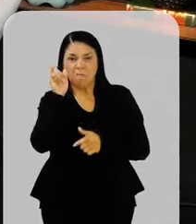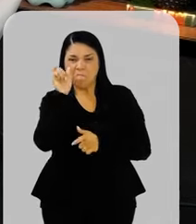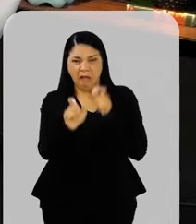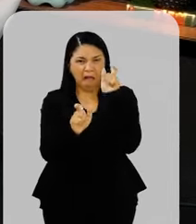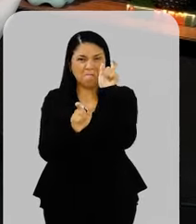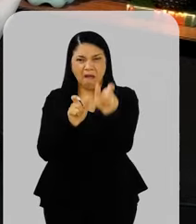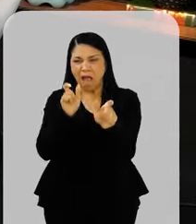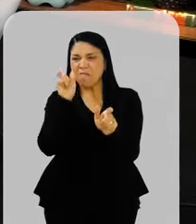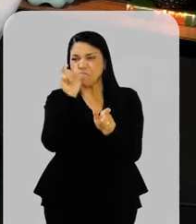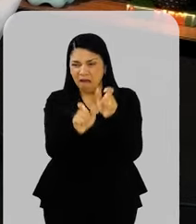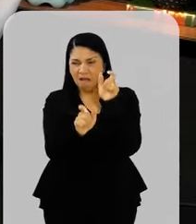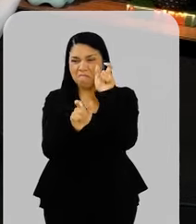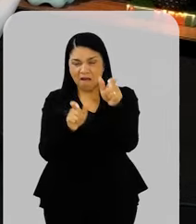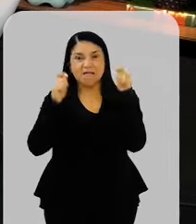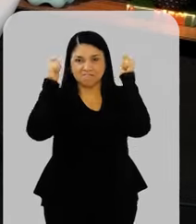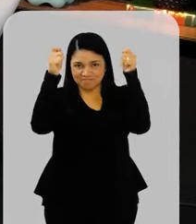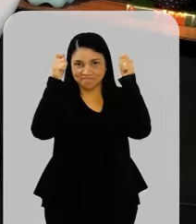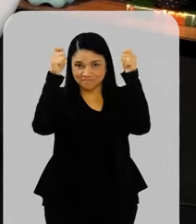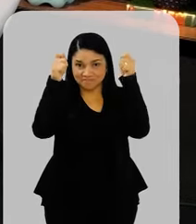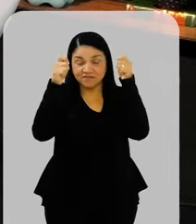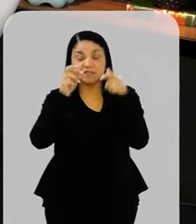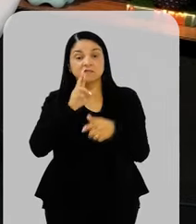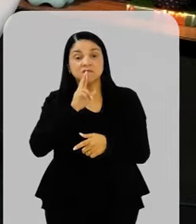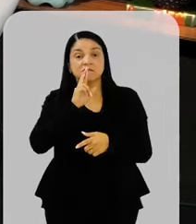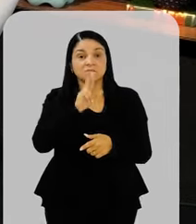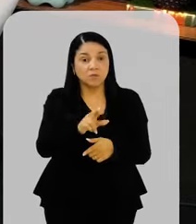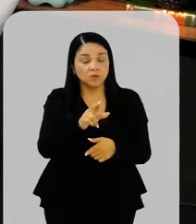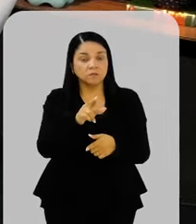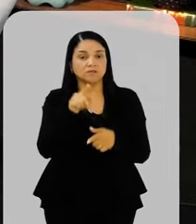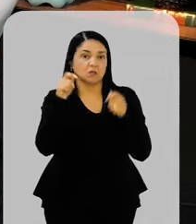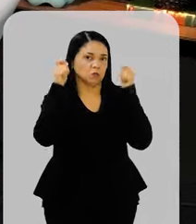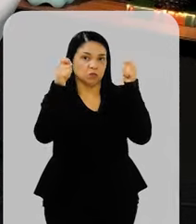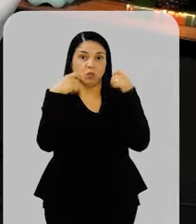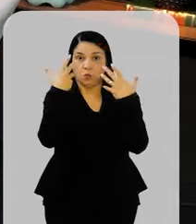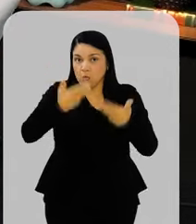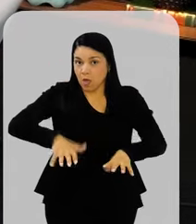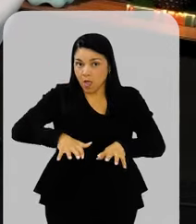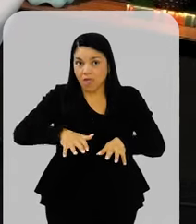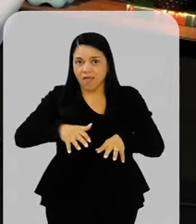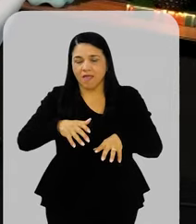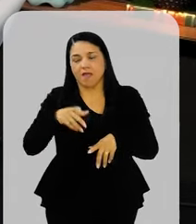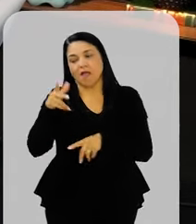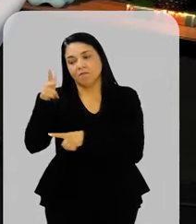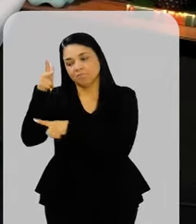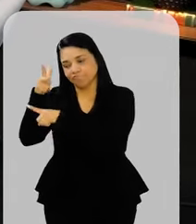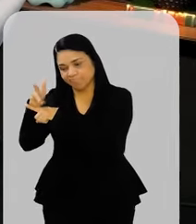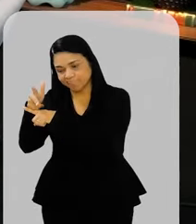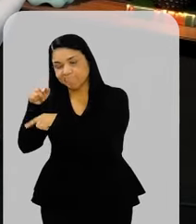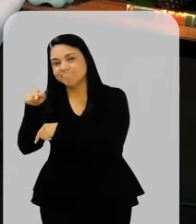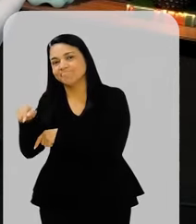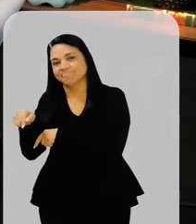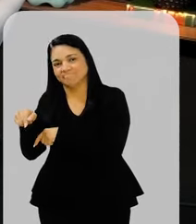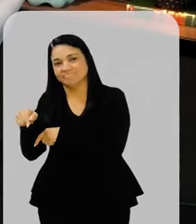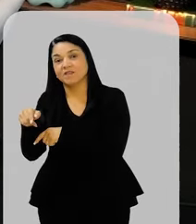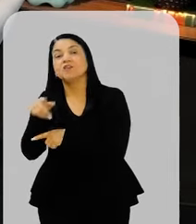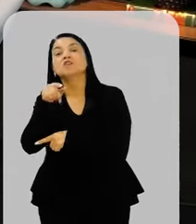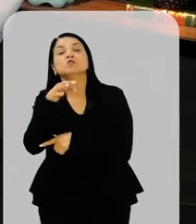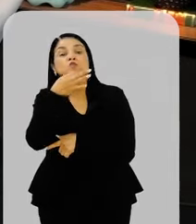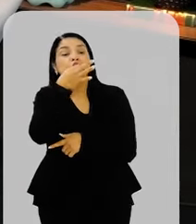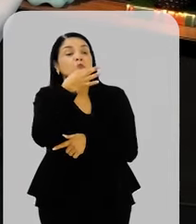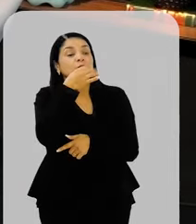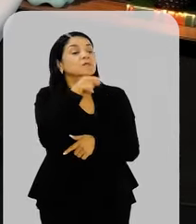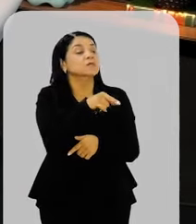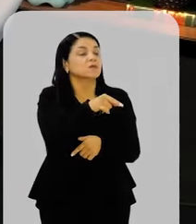xingado de qualquer maneira. Se ele dá um resultado que não é aquilo que a torcida está esperando, mas foi pelo olho eletrônico, Renato. Qual é a